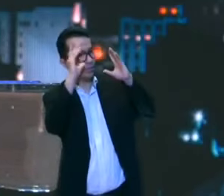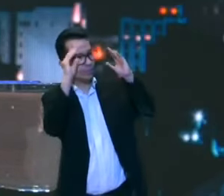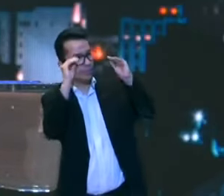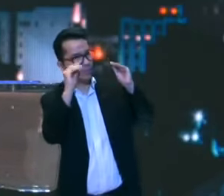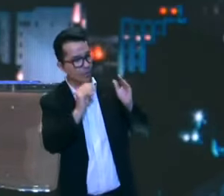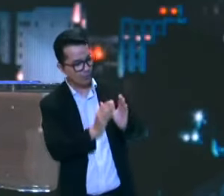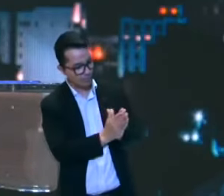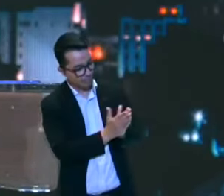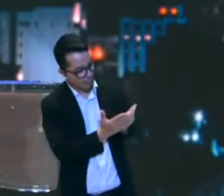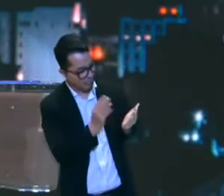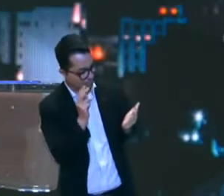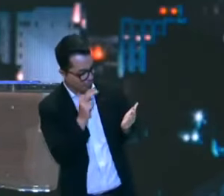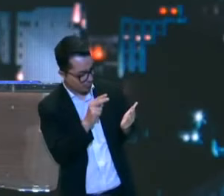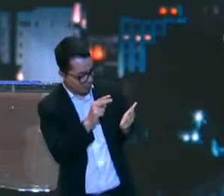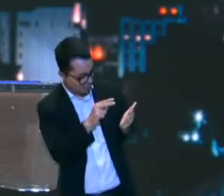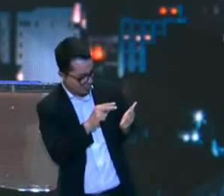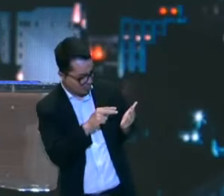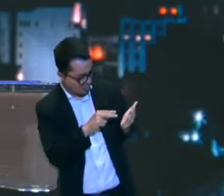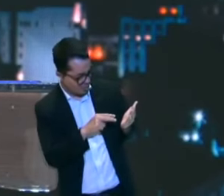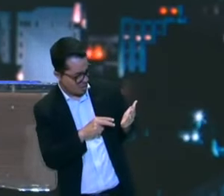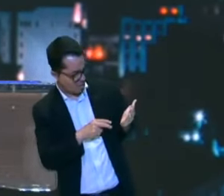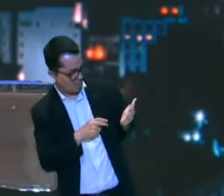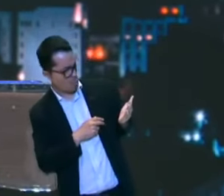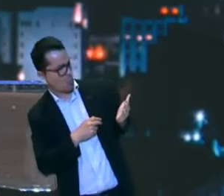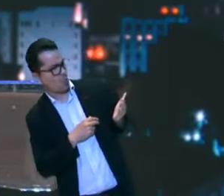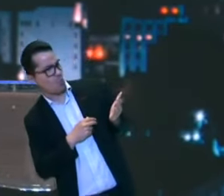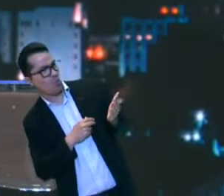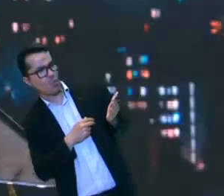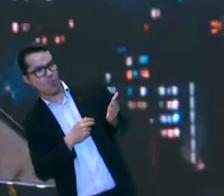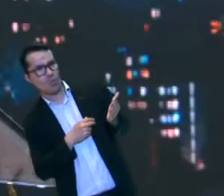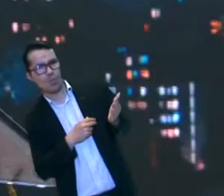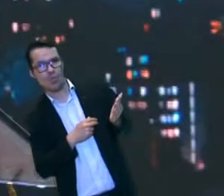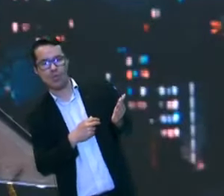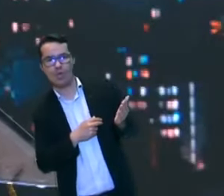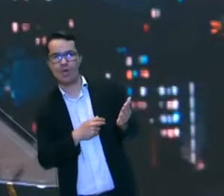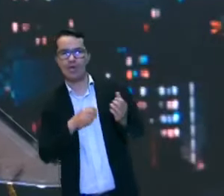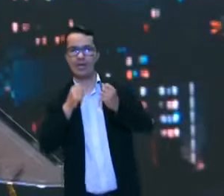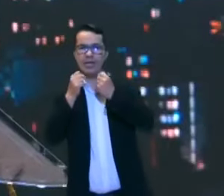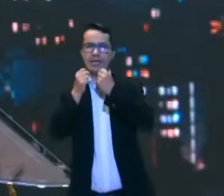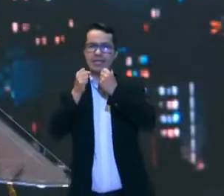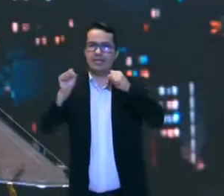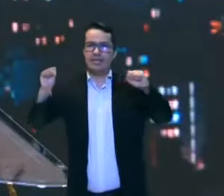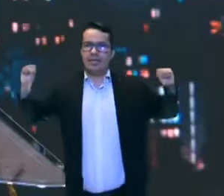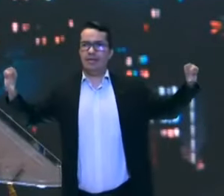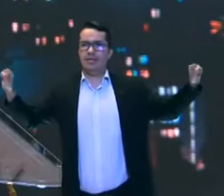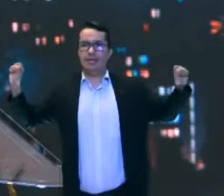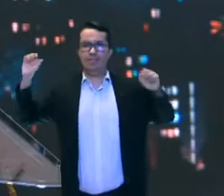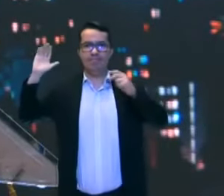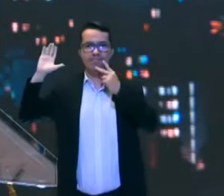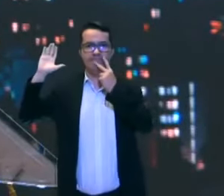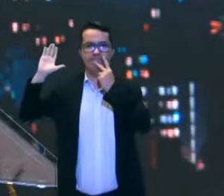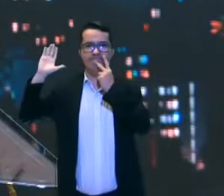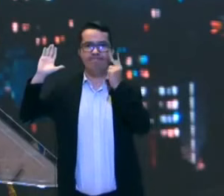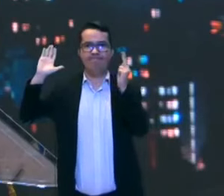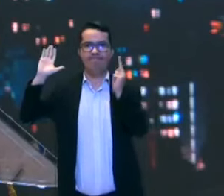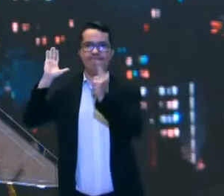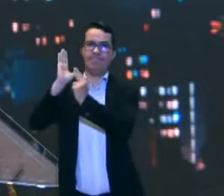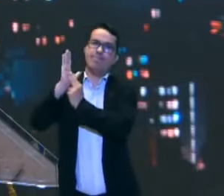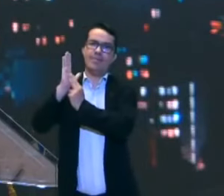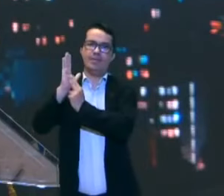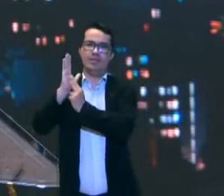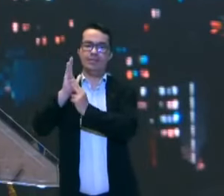E quando eu comecei a ler, era o voto de Nazireu de Sansão. Sansão, você não pode cortar o